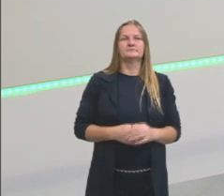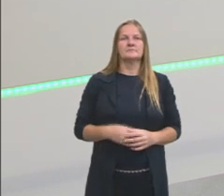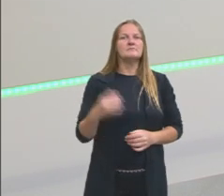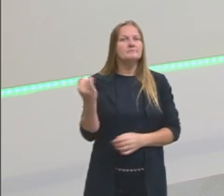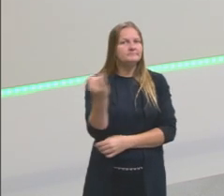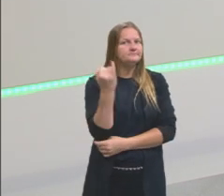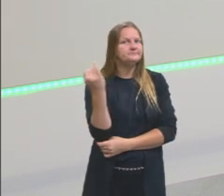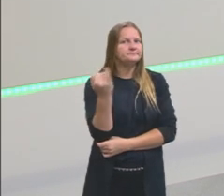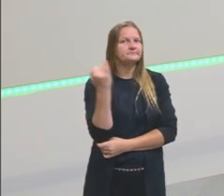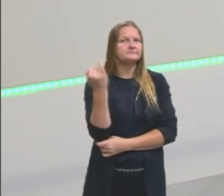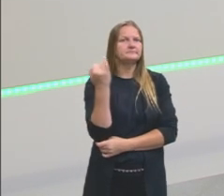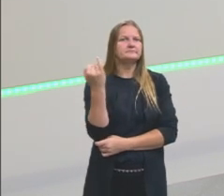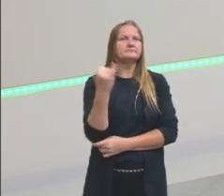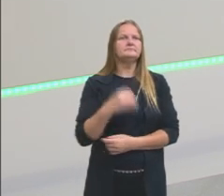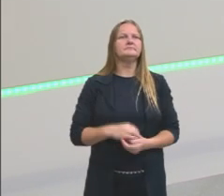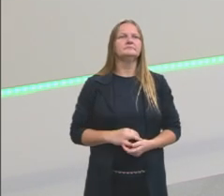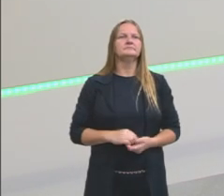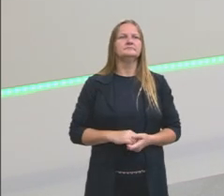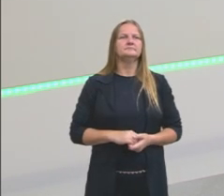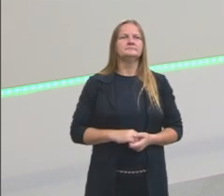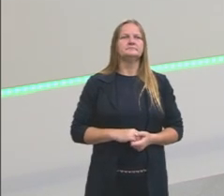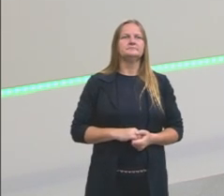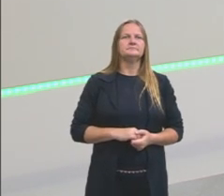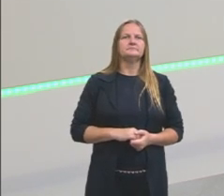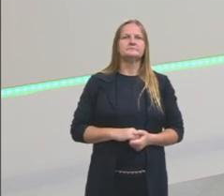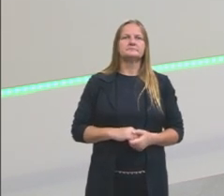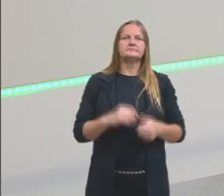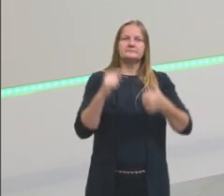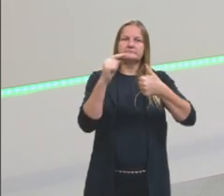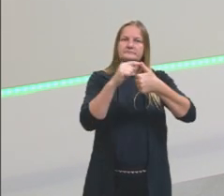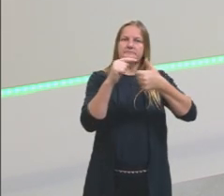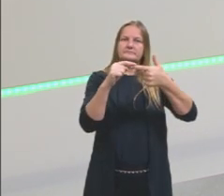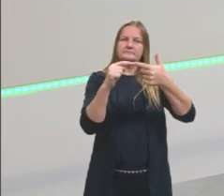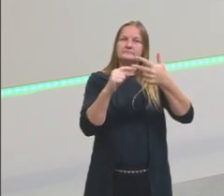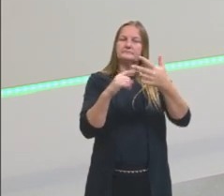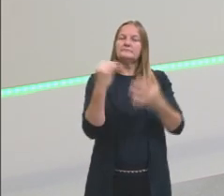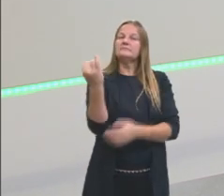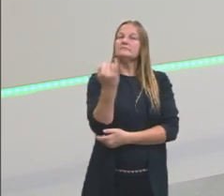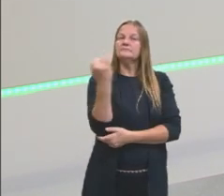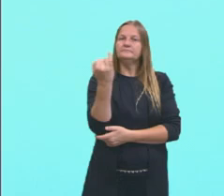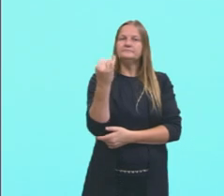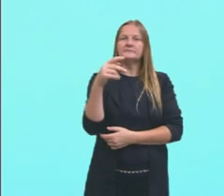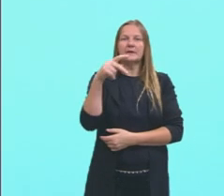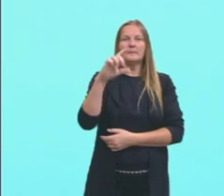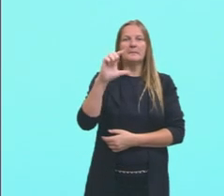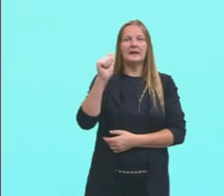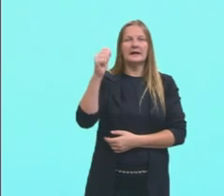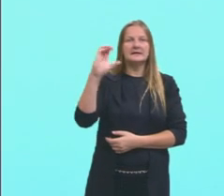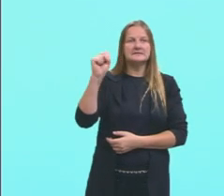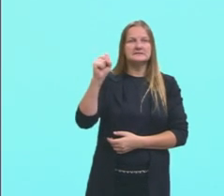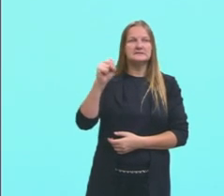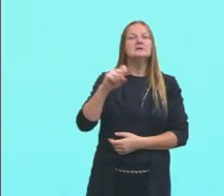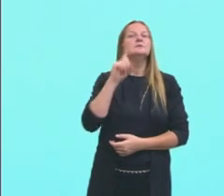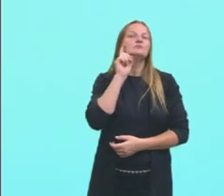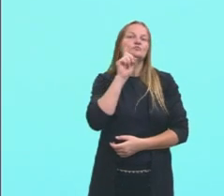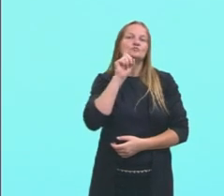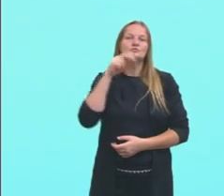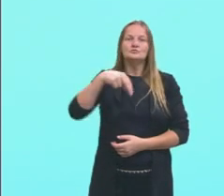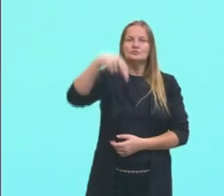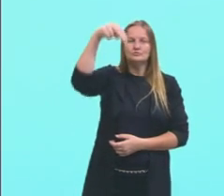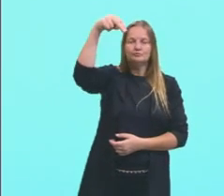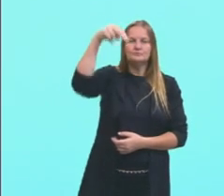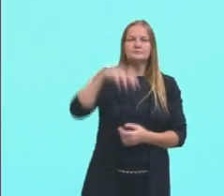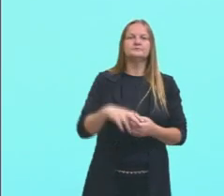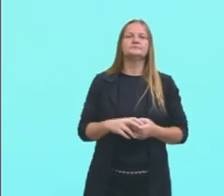mostrar agora para vocês eu acho que as principais E aí nós temos Justamente a placa norte-americana certo